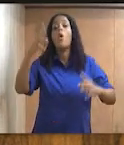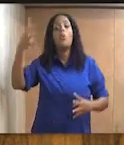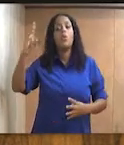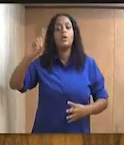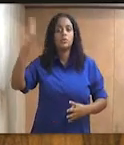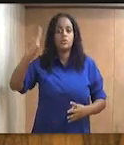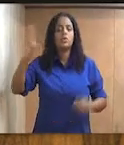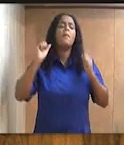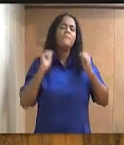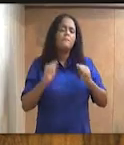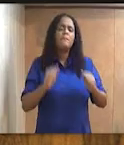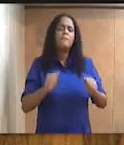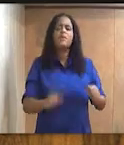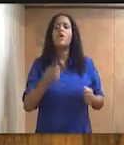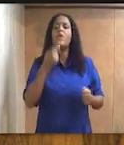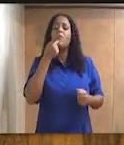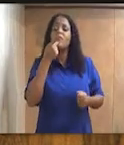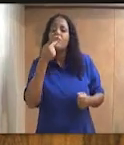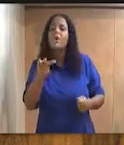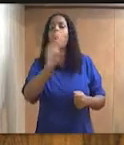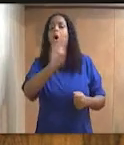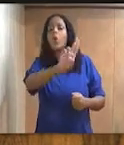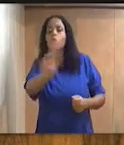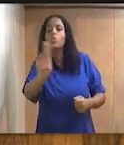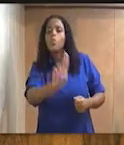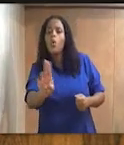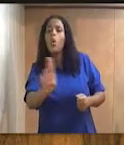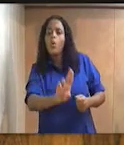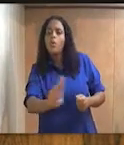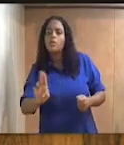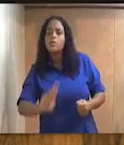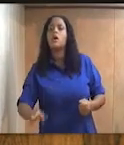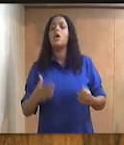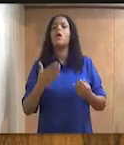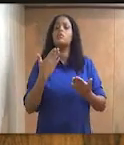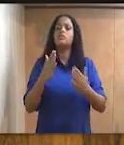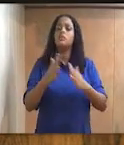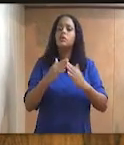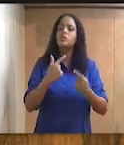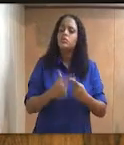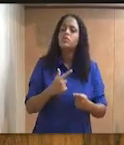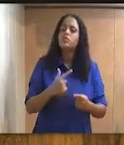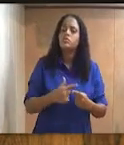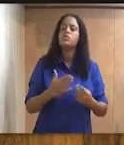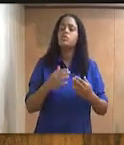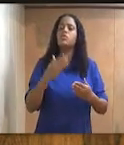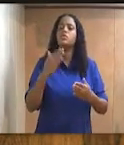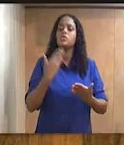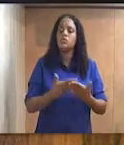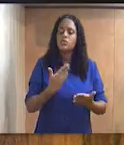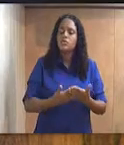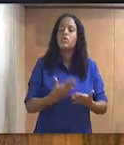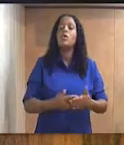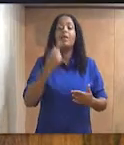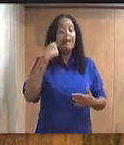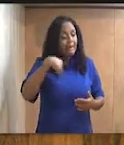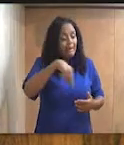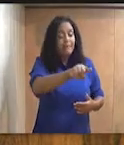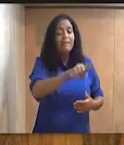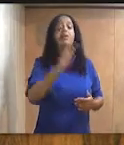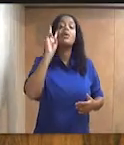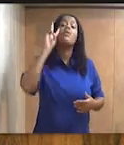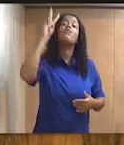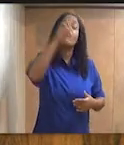senhor presidente, citar algumas delas para os meus nobres edis irem pessoalmente tirar as suas